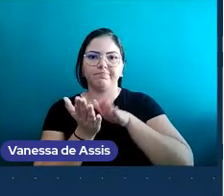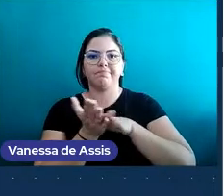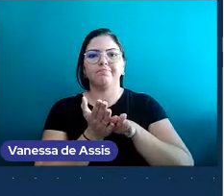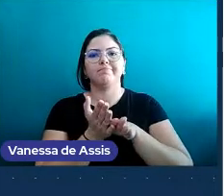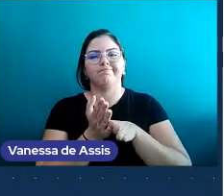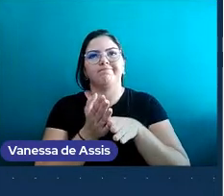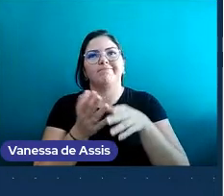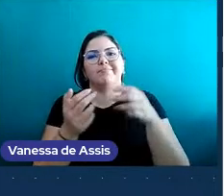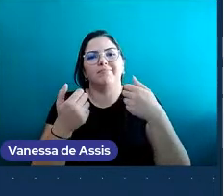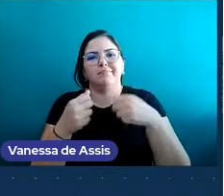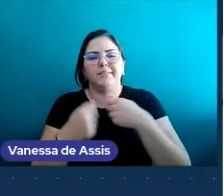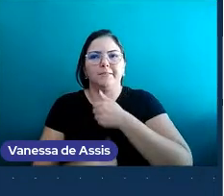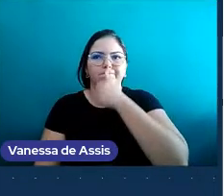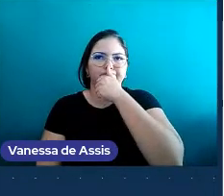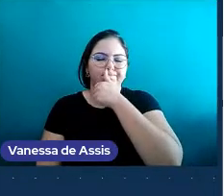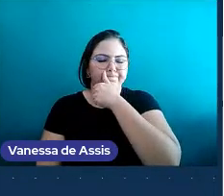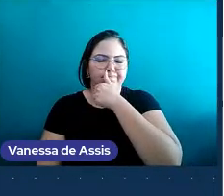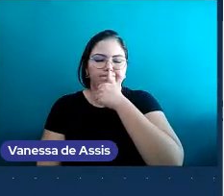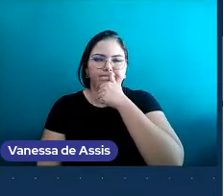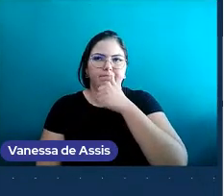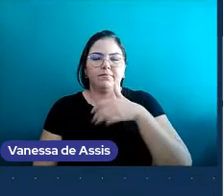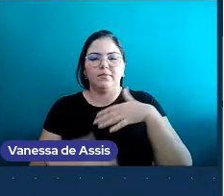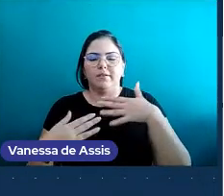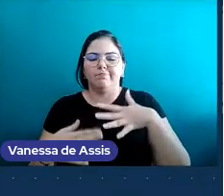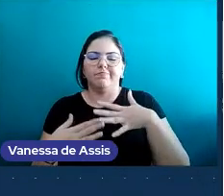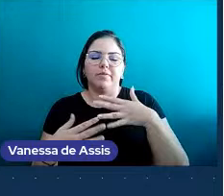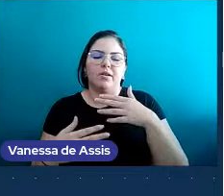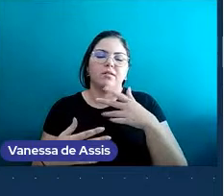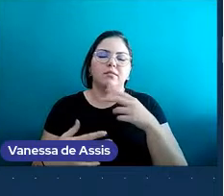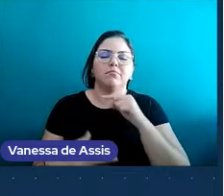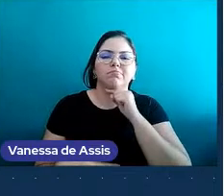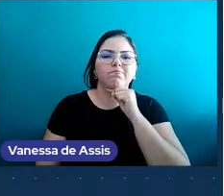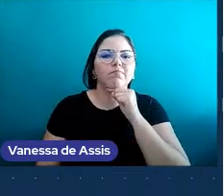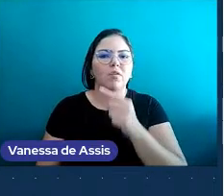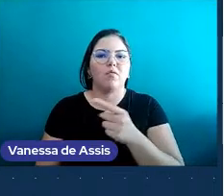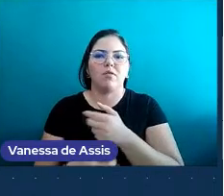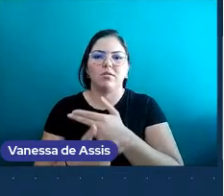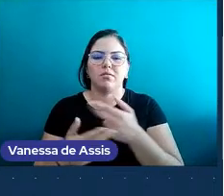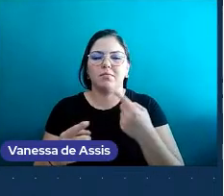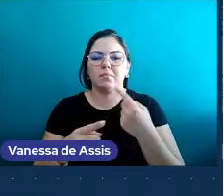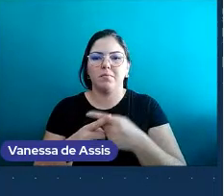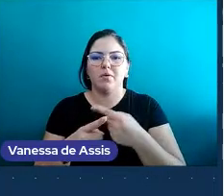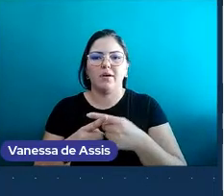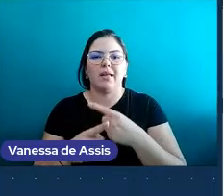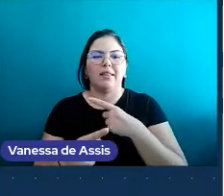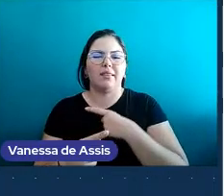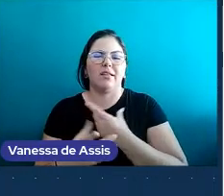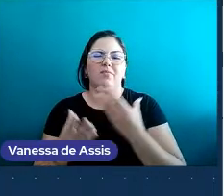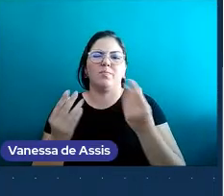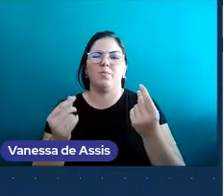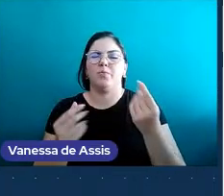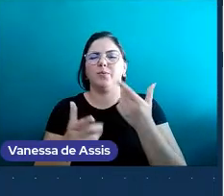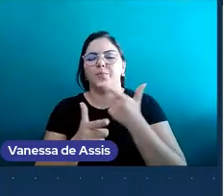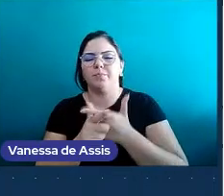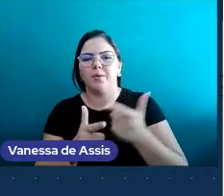frustração. Que a gente está constantemente sendo colocado à prova, sendo analisado. E muitas vezes a gente